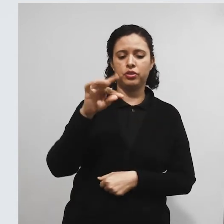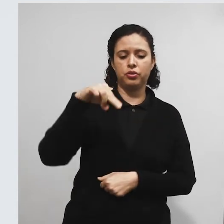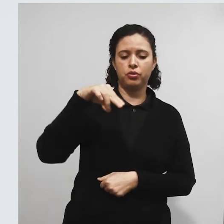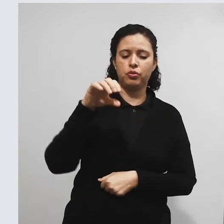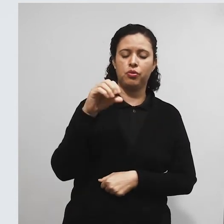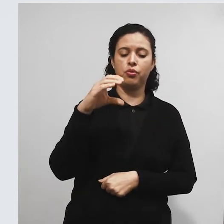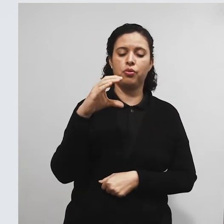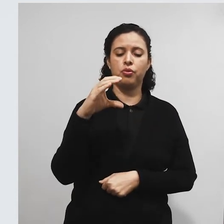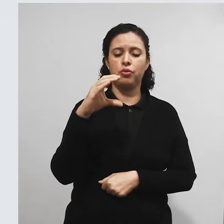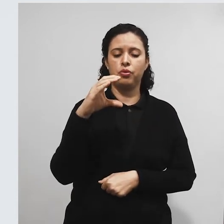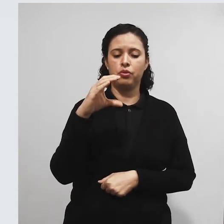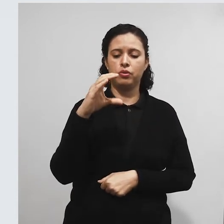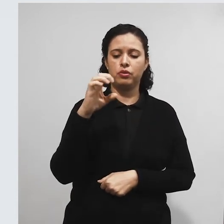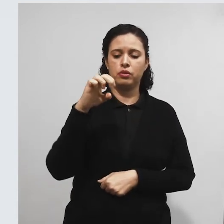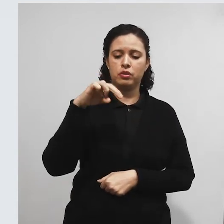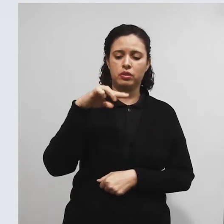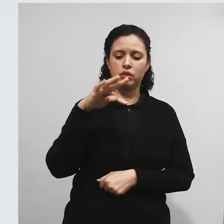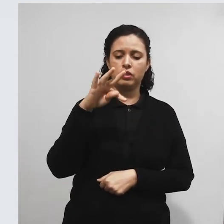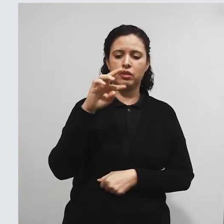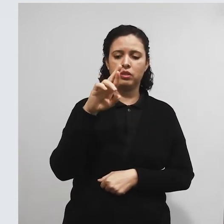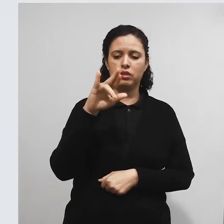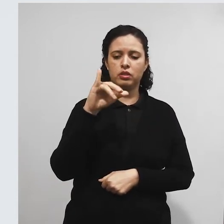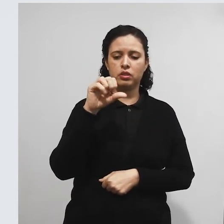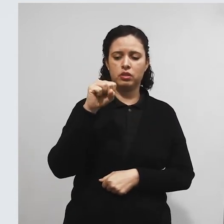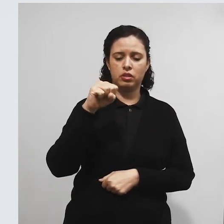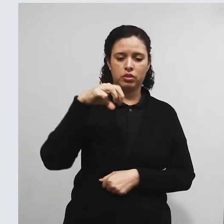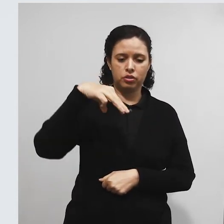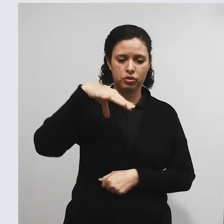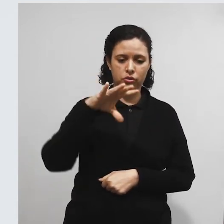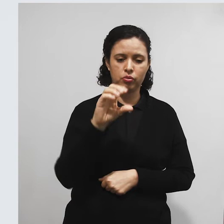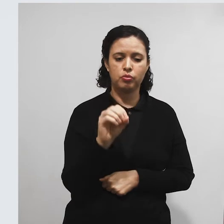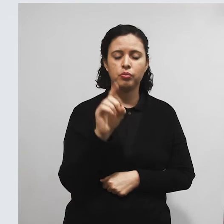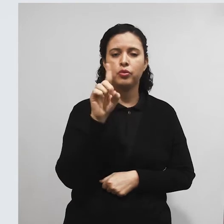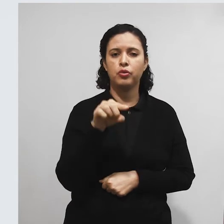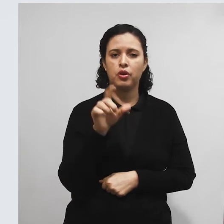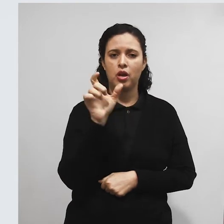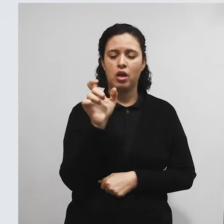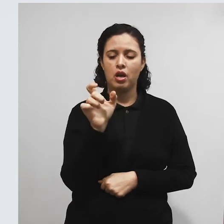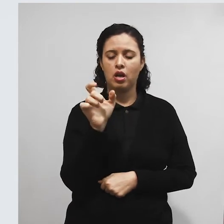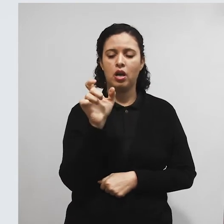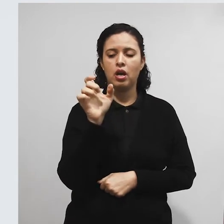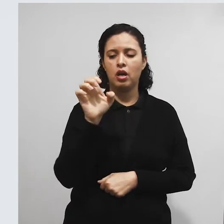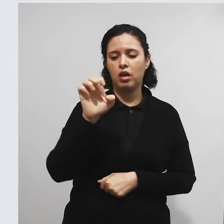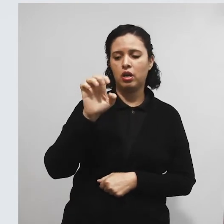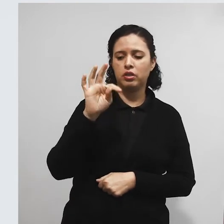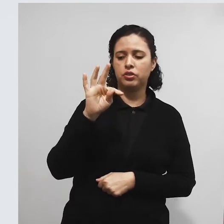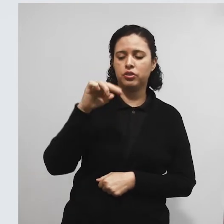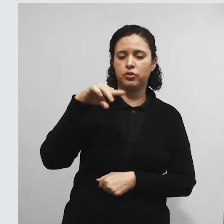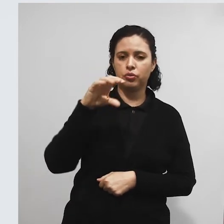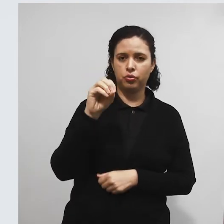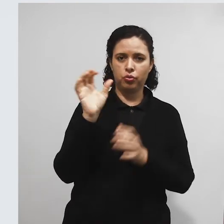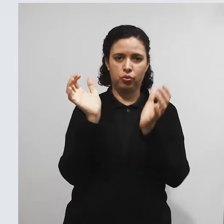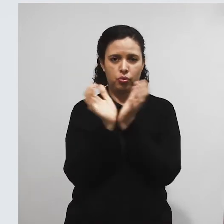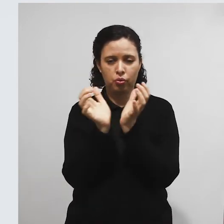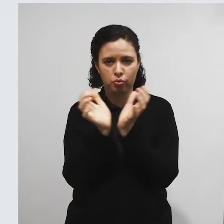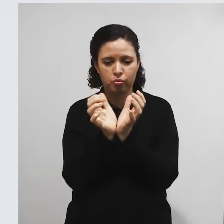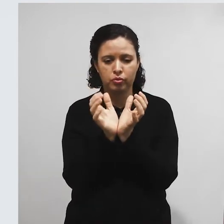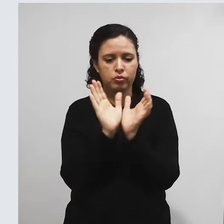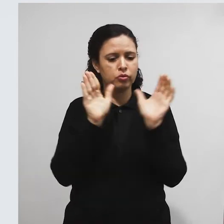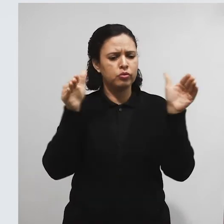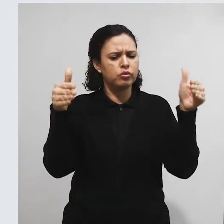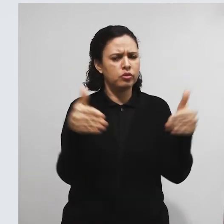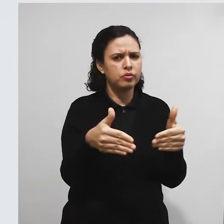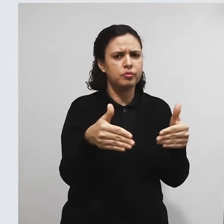né? Etno, aqui, de grupo humano, e centrismo, de centralidade.